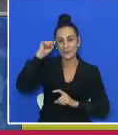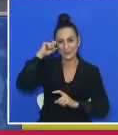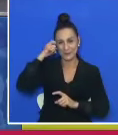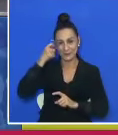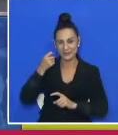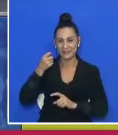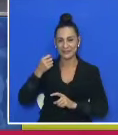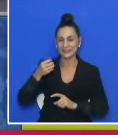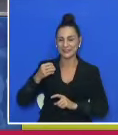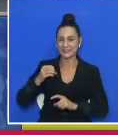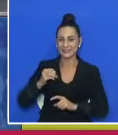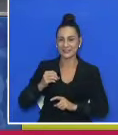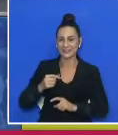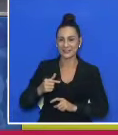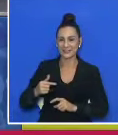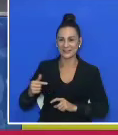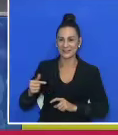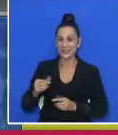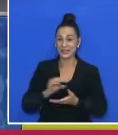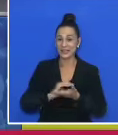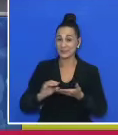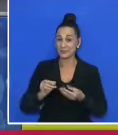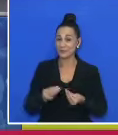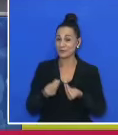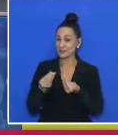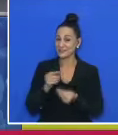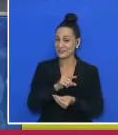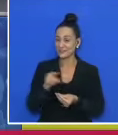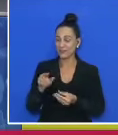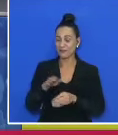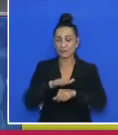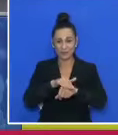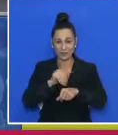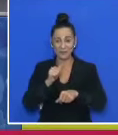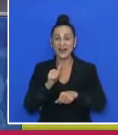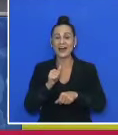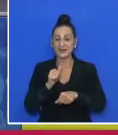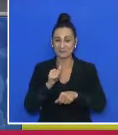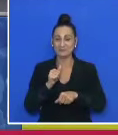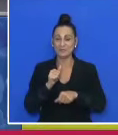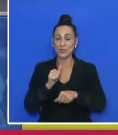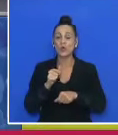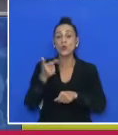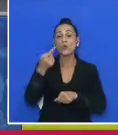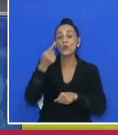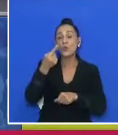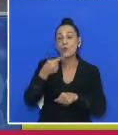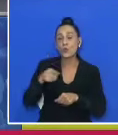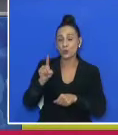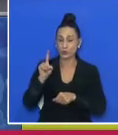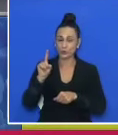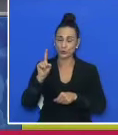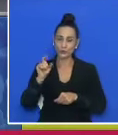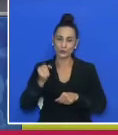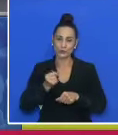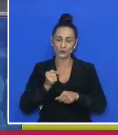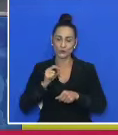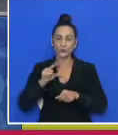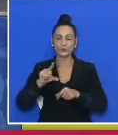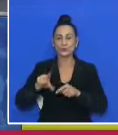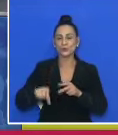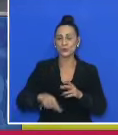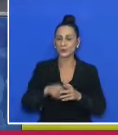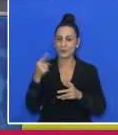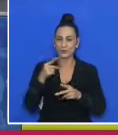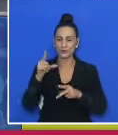Preta 07. Este prêmio pode sair para você hoje. Vamos chamar o sexto e último número do primeiro sorteio da